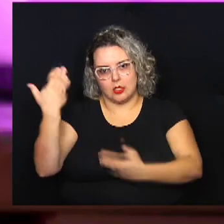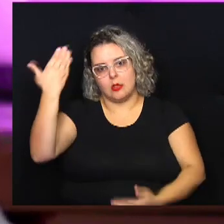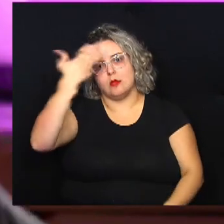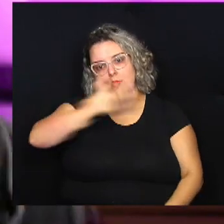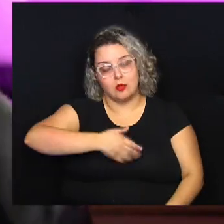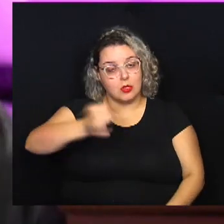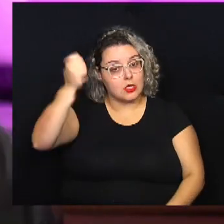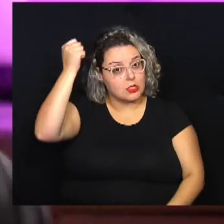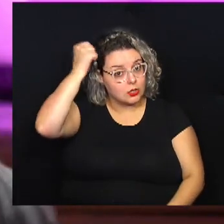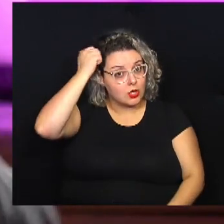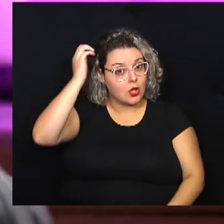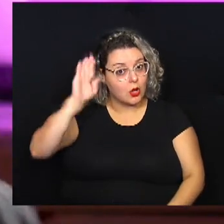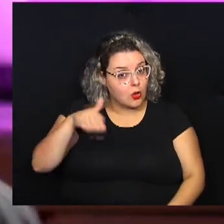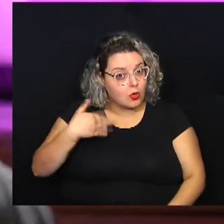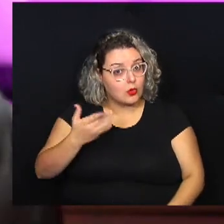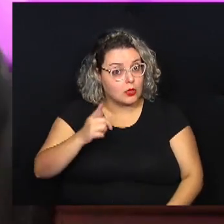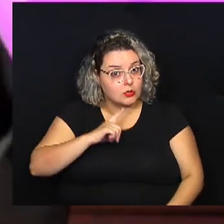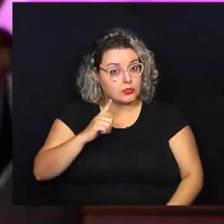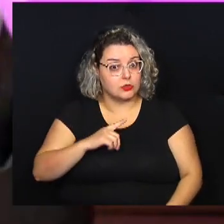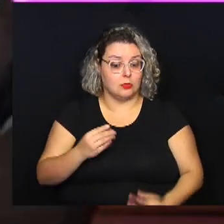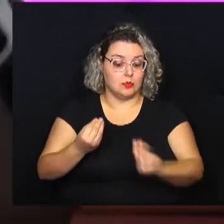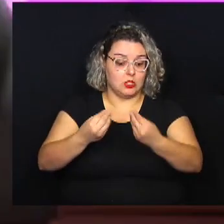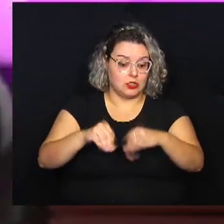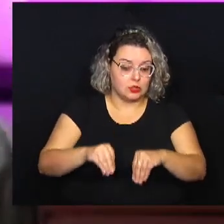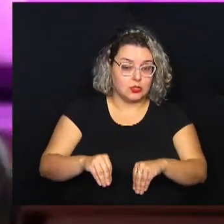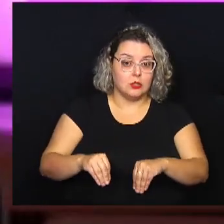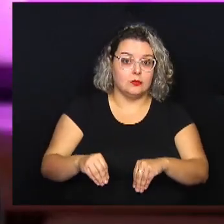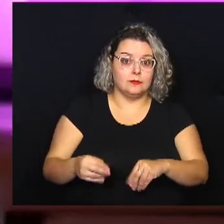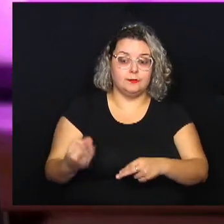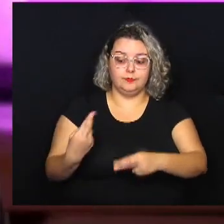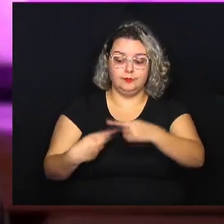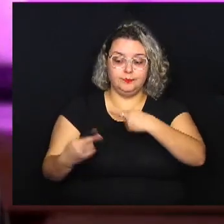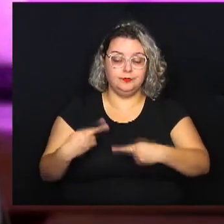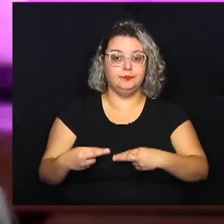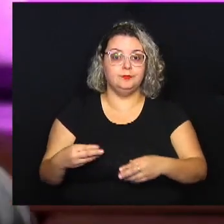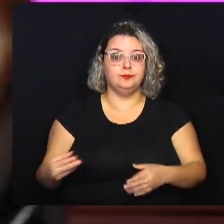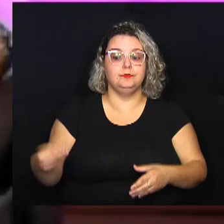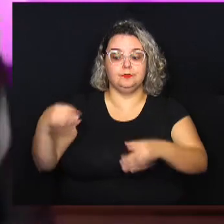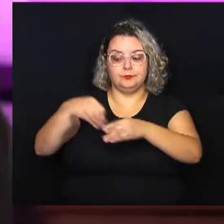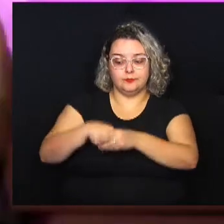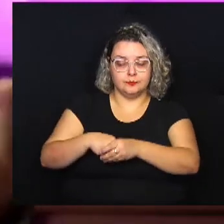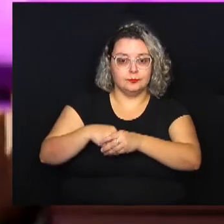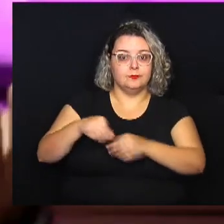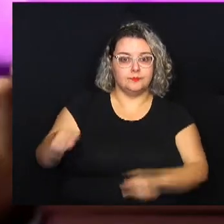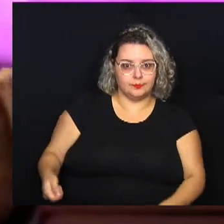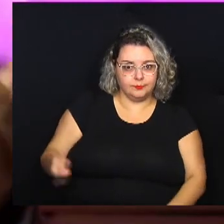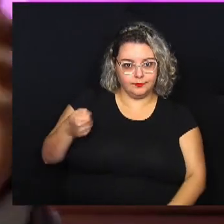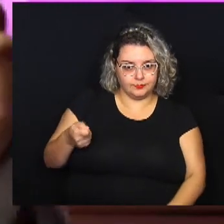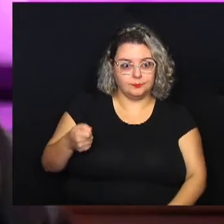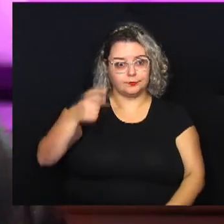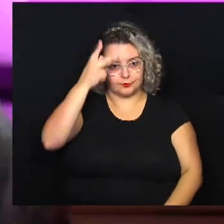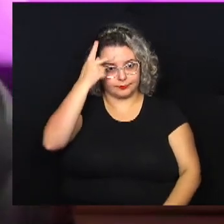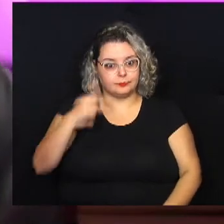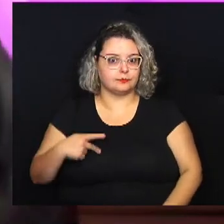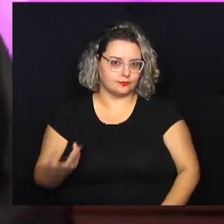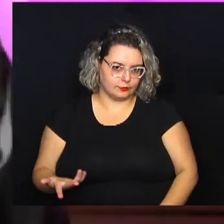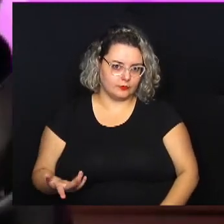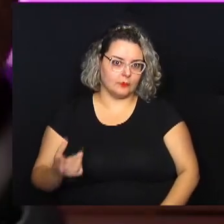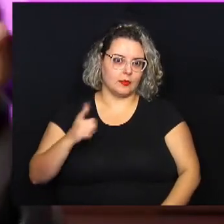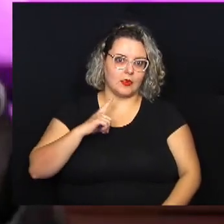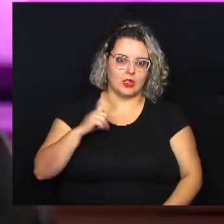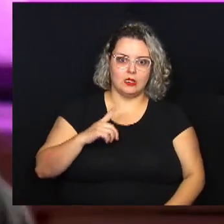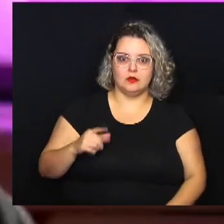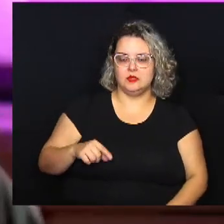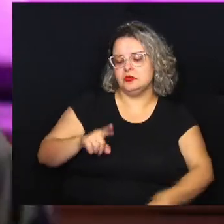culpa quando ela causa danos tanto em relação ao conteúdo que está dentro da mala, como na própria mala em si. Caso você teve algum tipo de